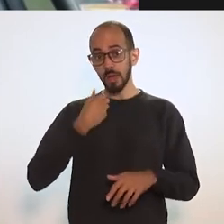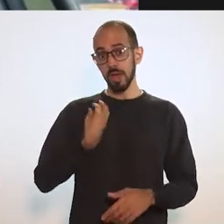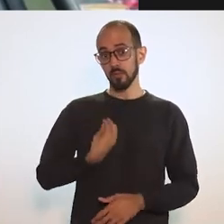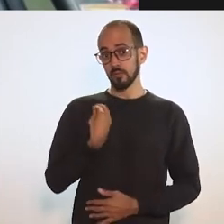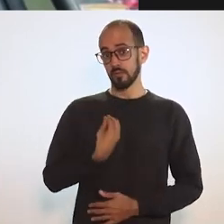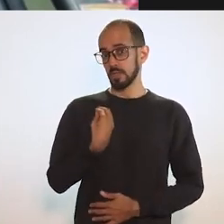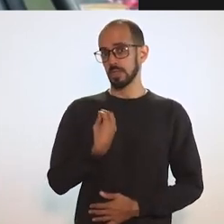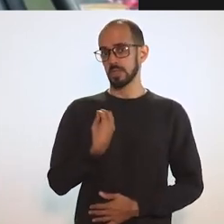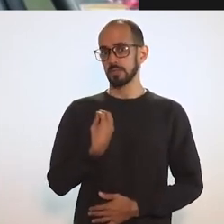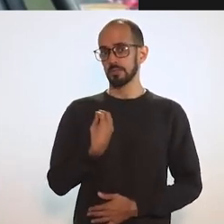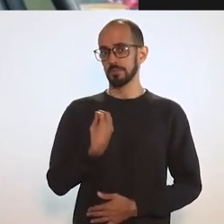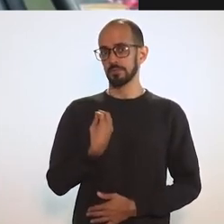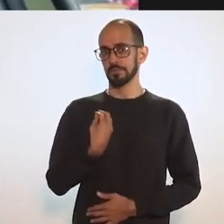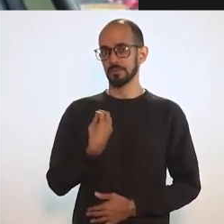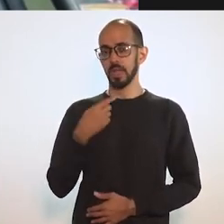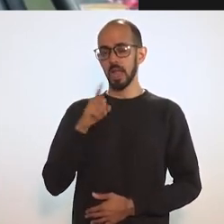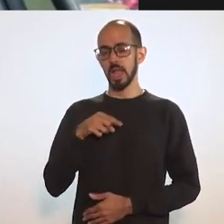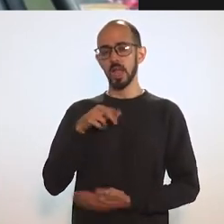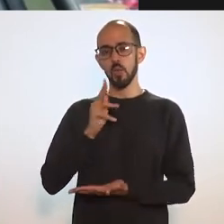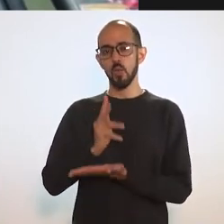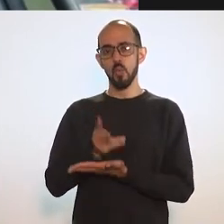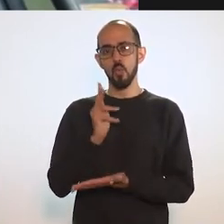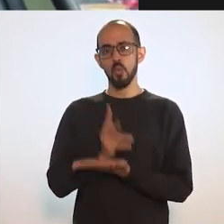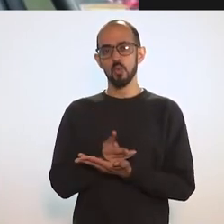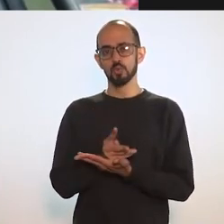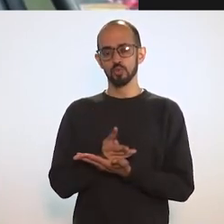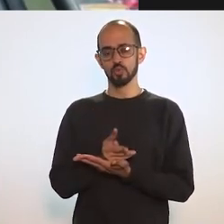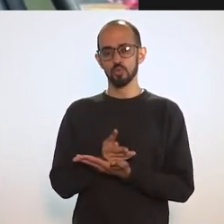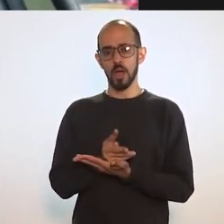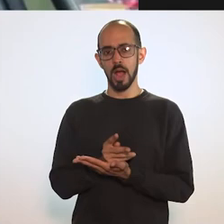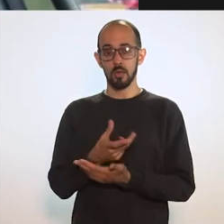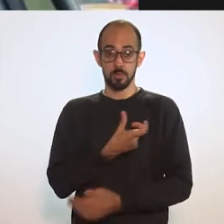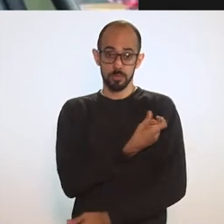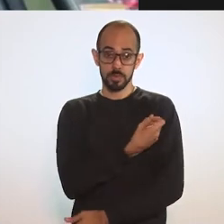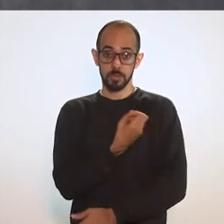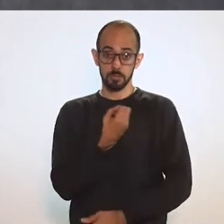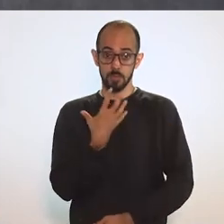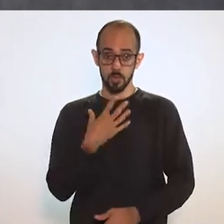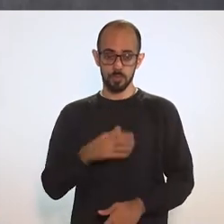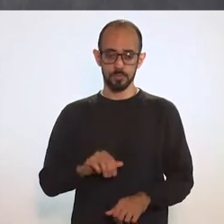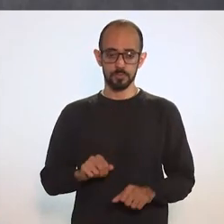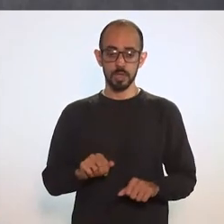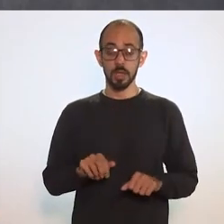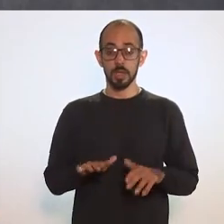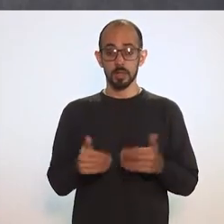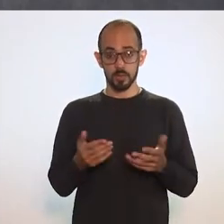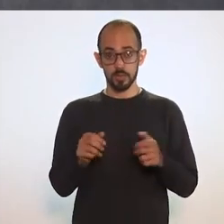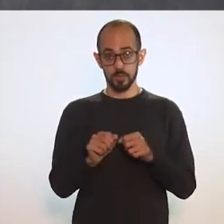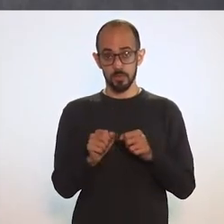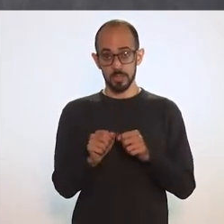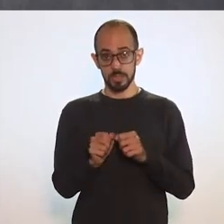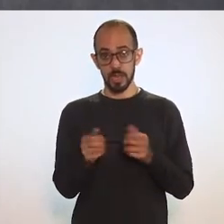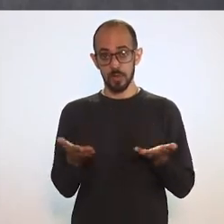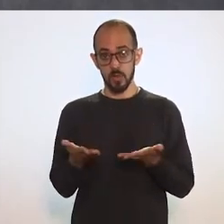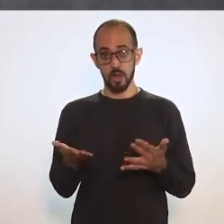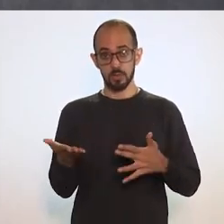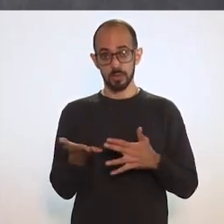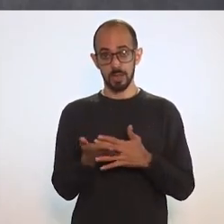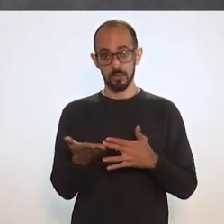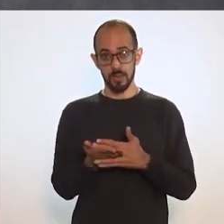vacina. Manter ela ainda eficaz. Bom, gente, vamos fazer um pequeno intervalo e a gente volta